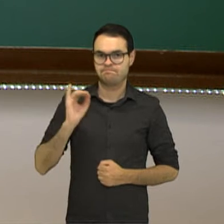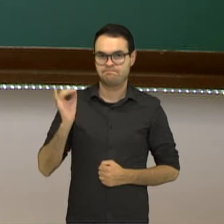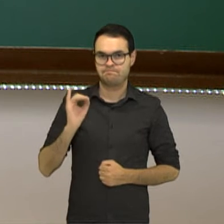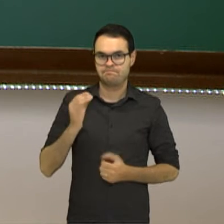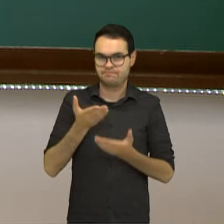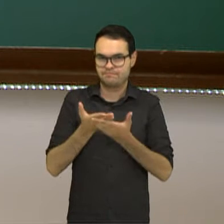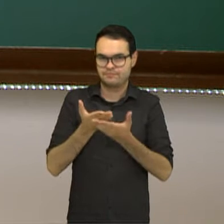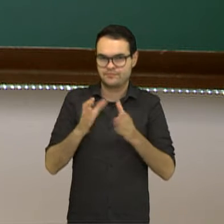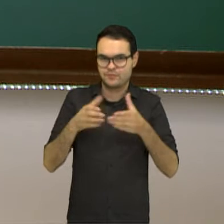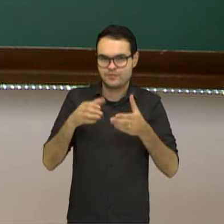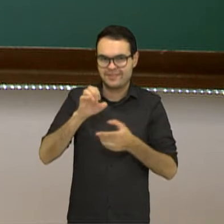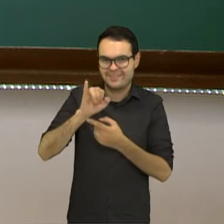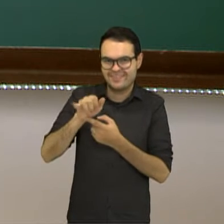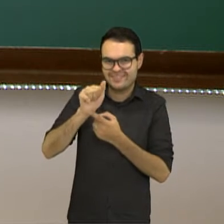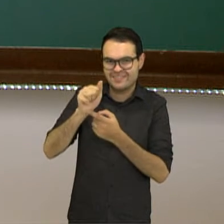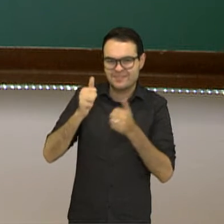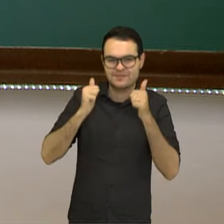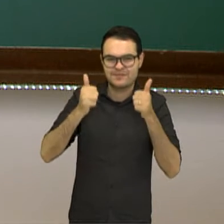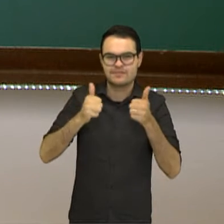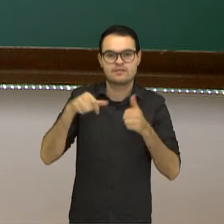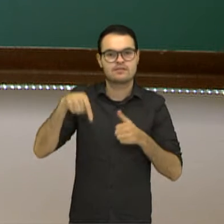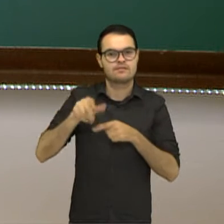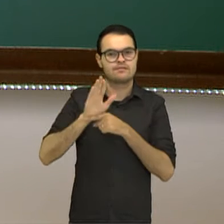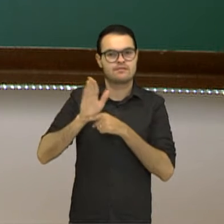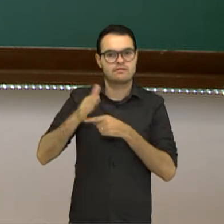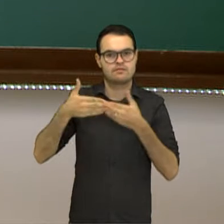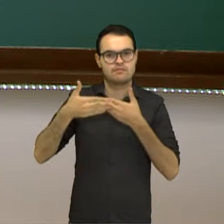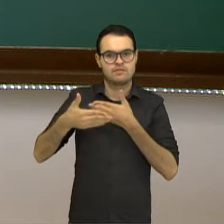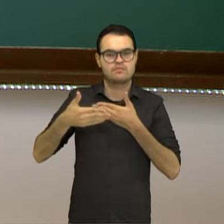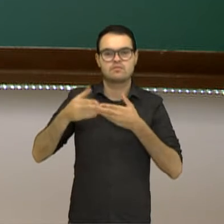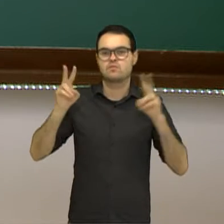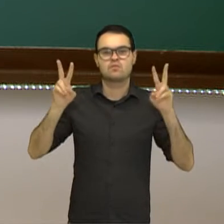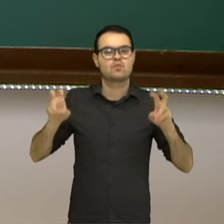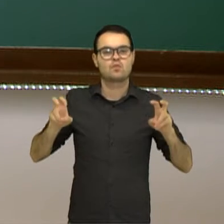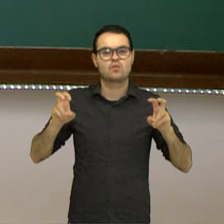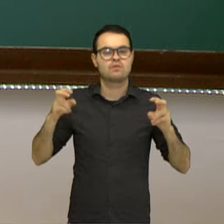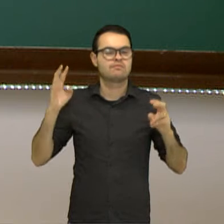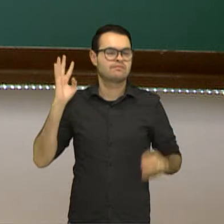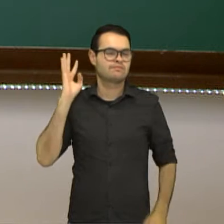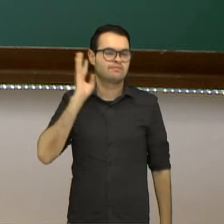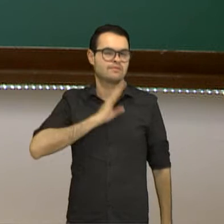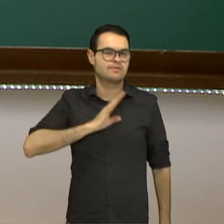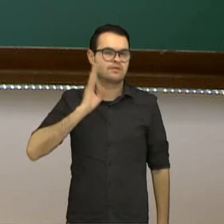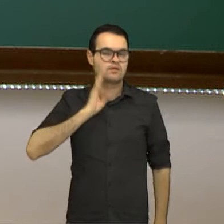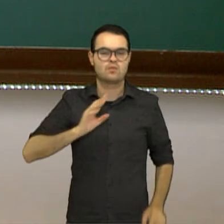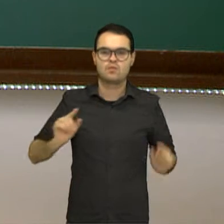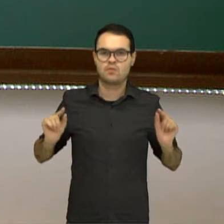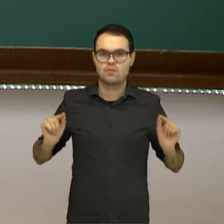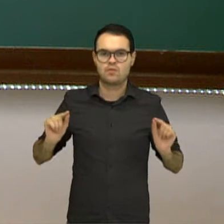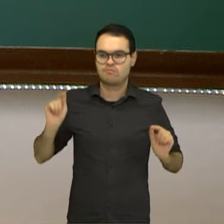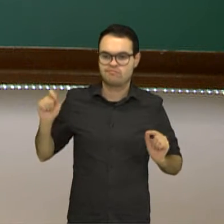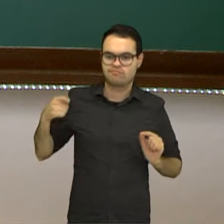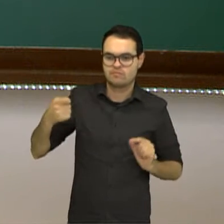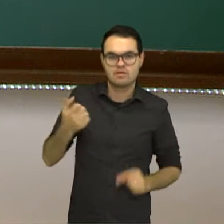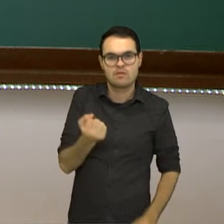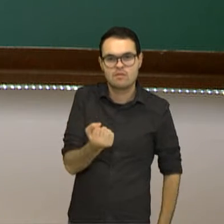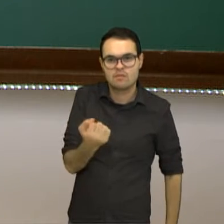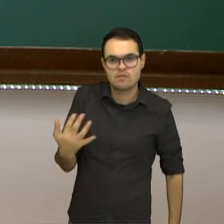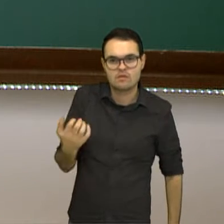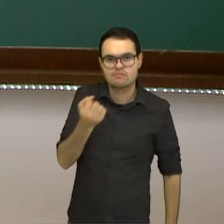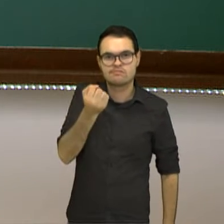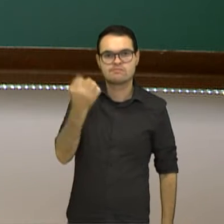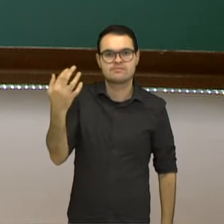Olá, estudantes da EJA, tudo bem? Nesse vídeo nós vamos trazer um assunto muito legal, que é a potenciação.